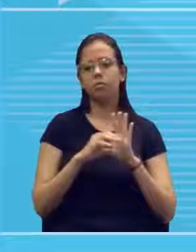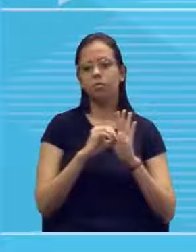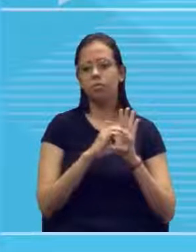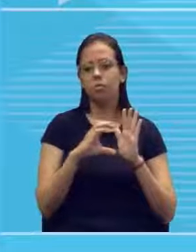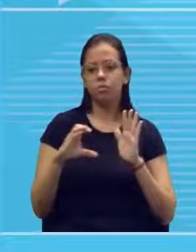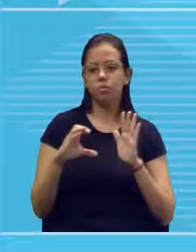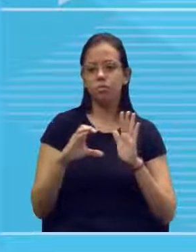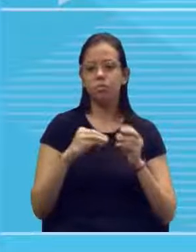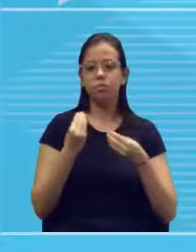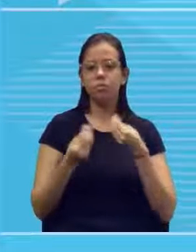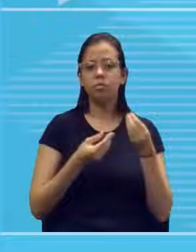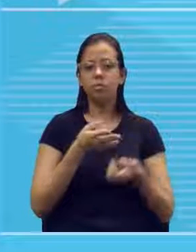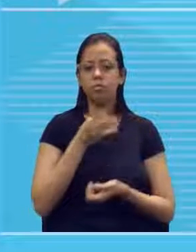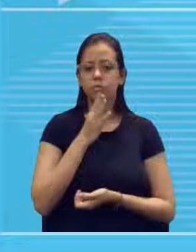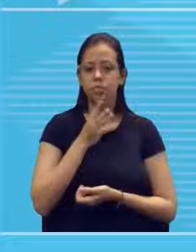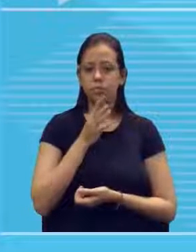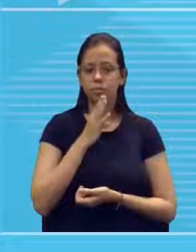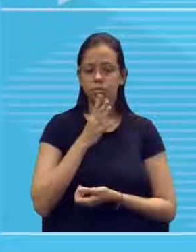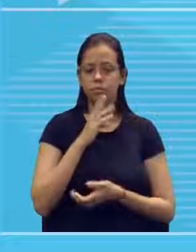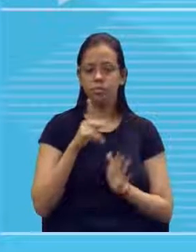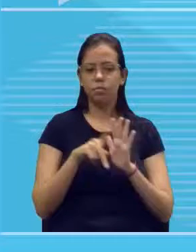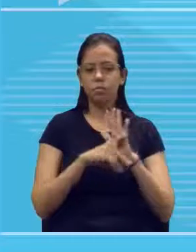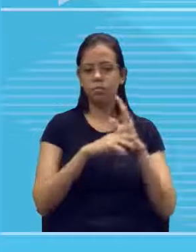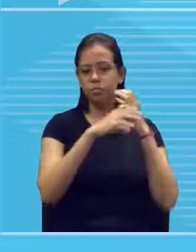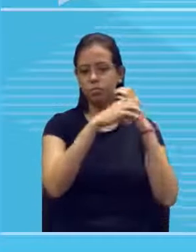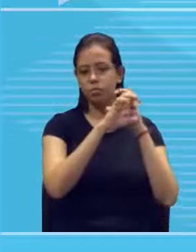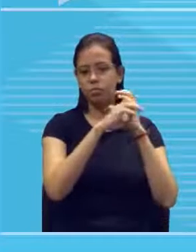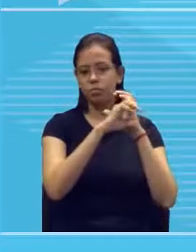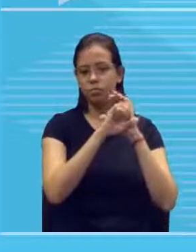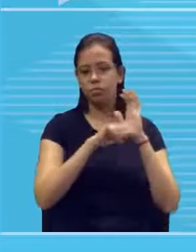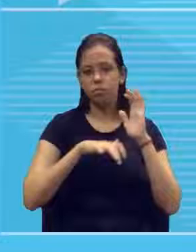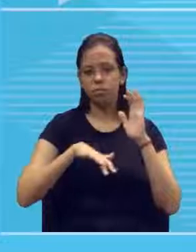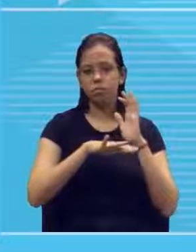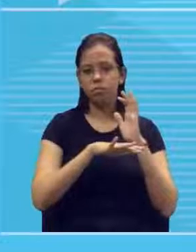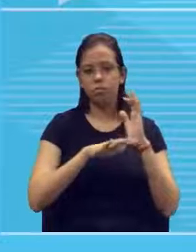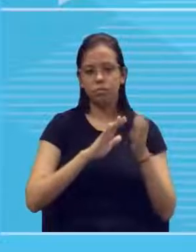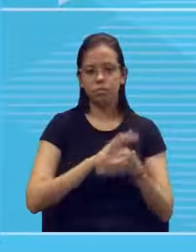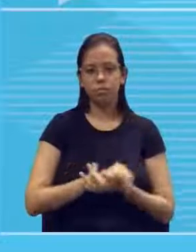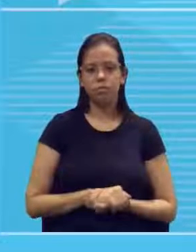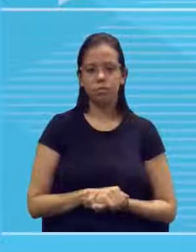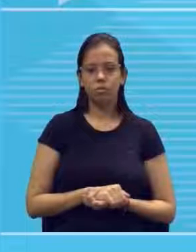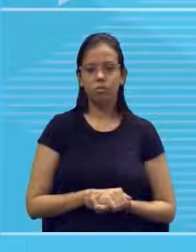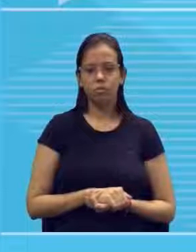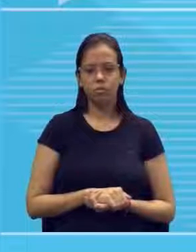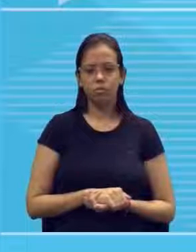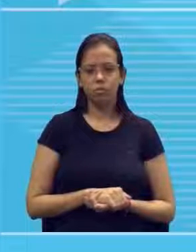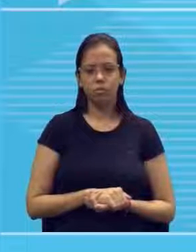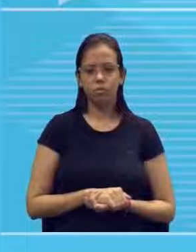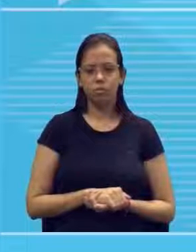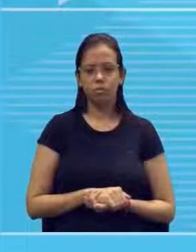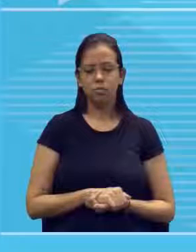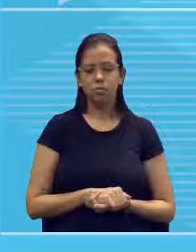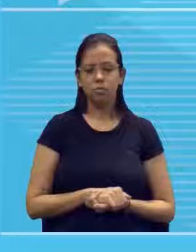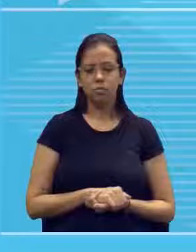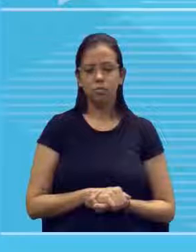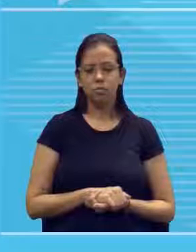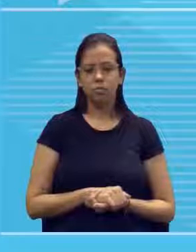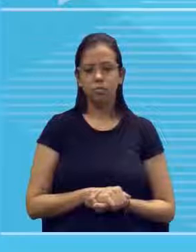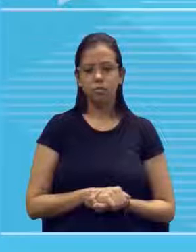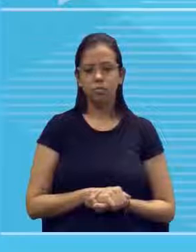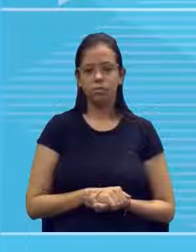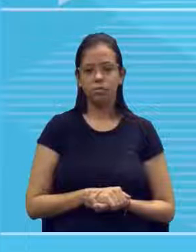como é que elas são conhecidas pela astronomia né no geral é as constelações formam e formam Adam tela